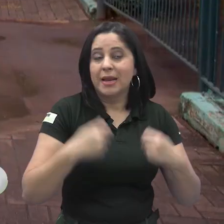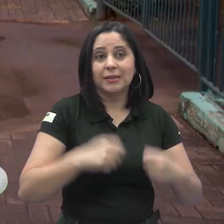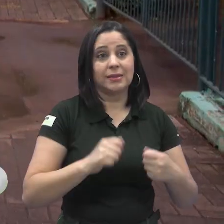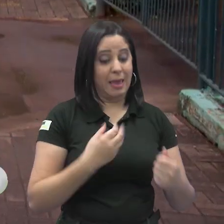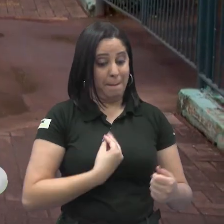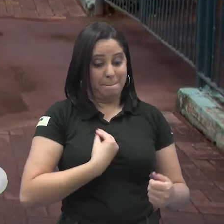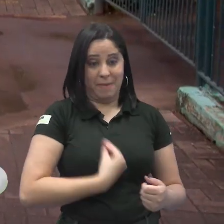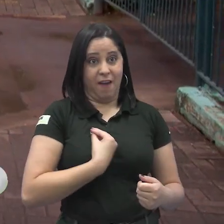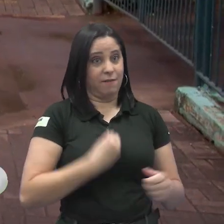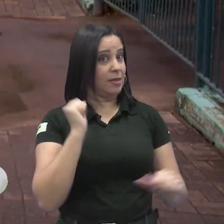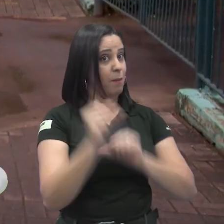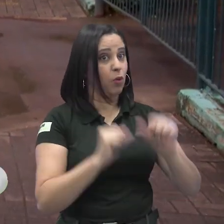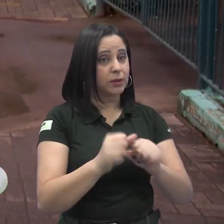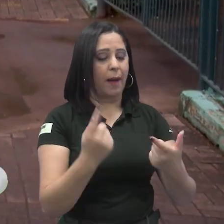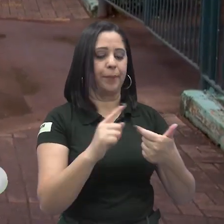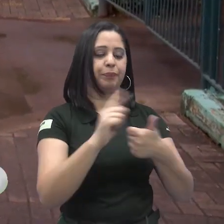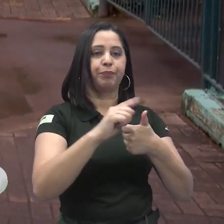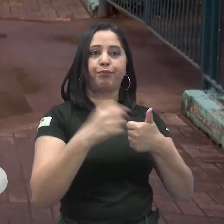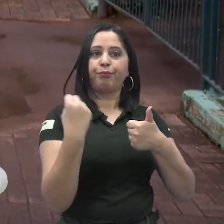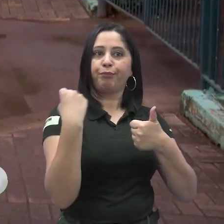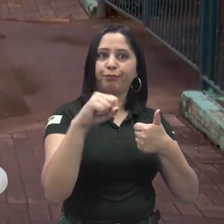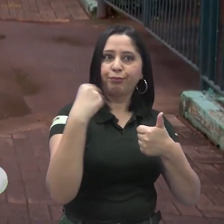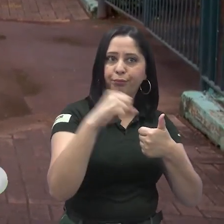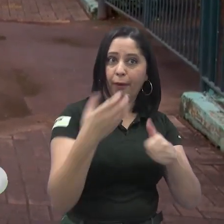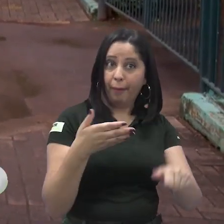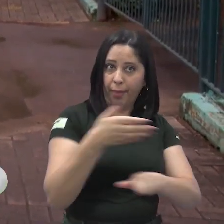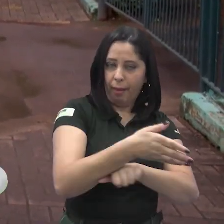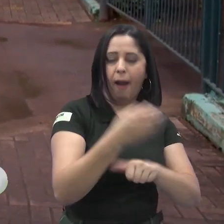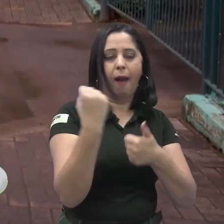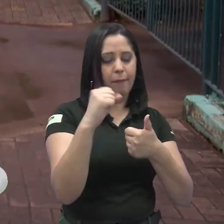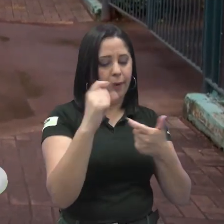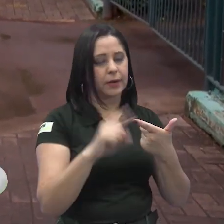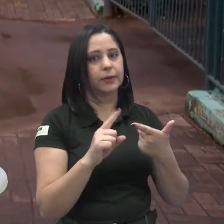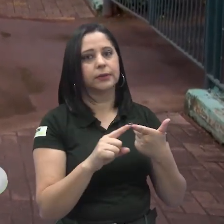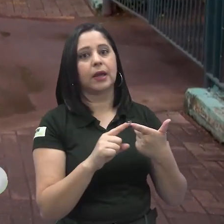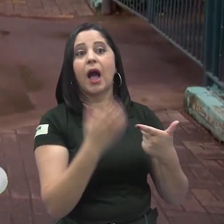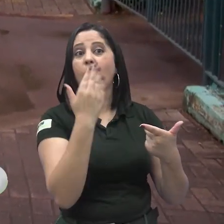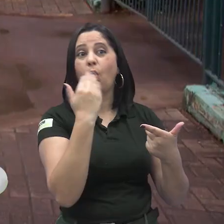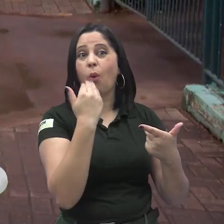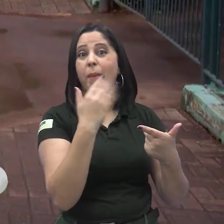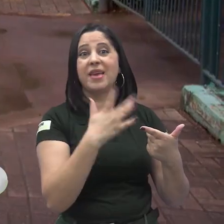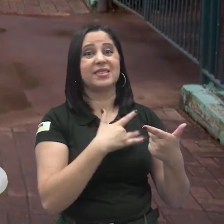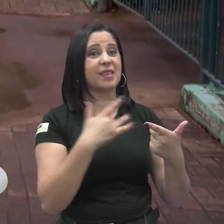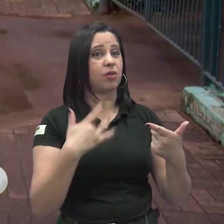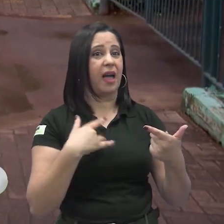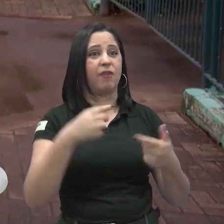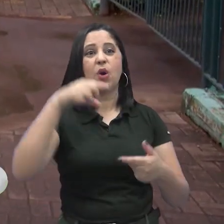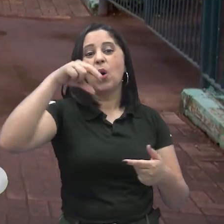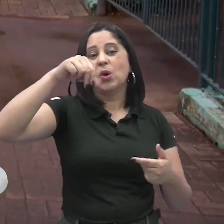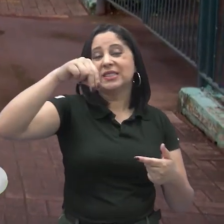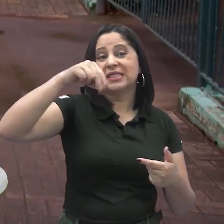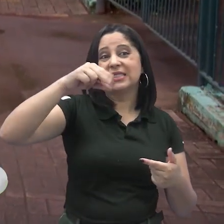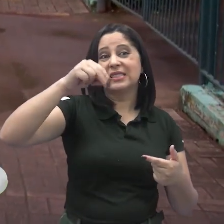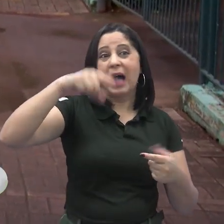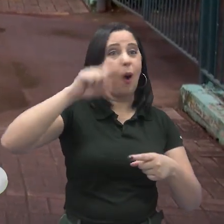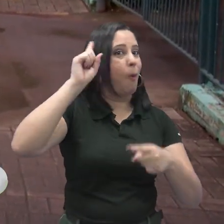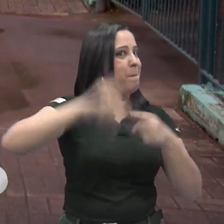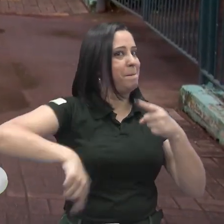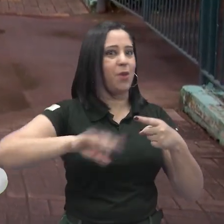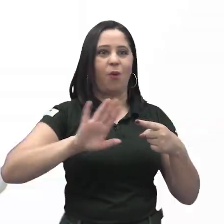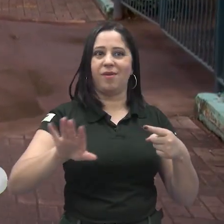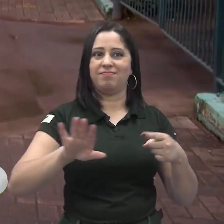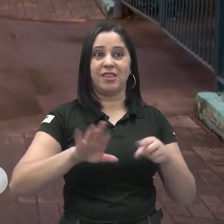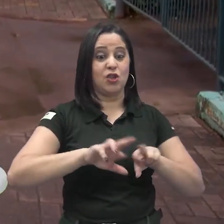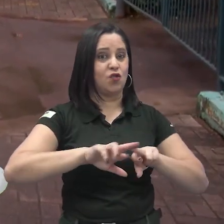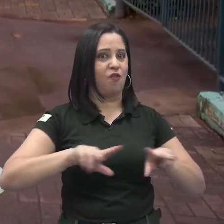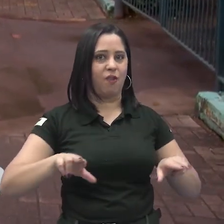vida, práticas de atividade física, não só para hipertensão, como para diabetes também, né? Mudança na alimentação, então corte de sal, corte de vários outros tipos de